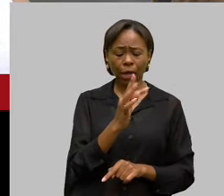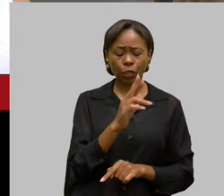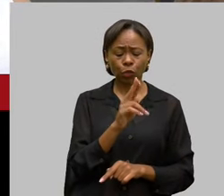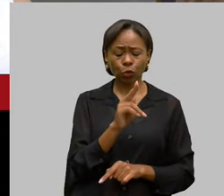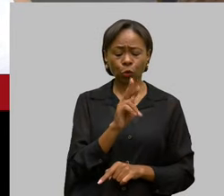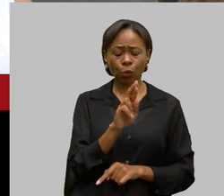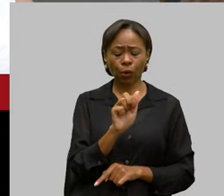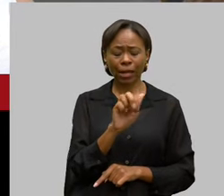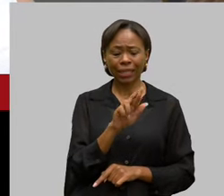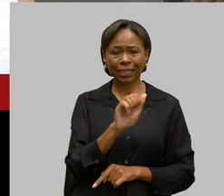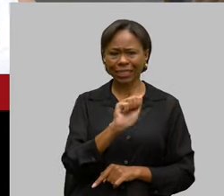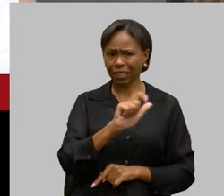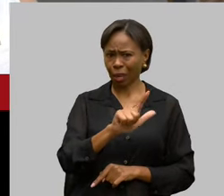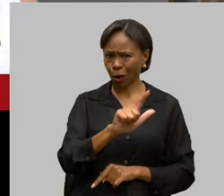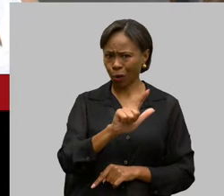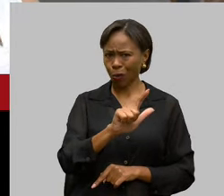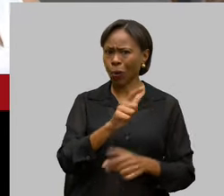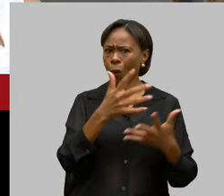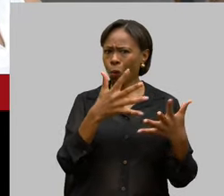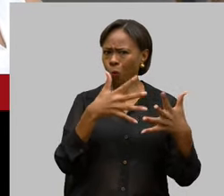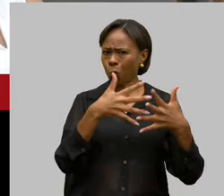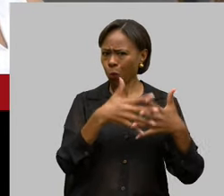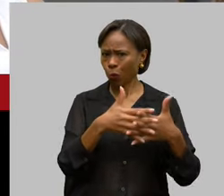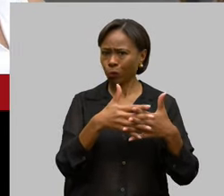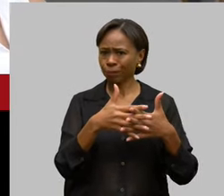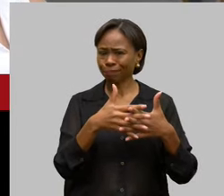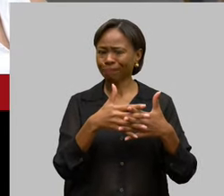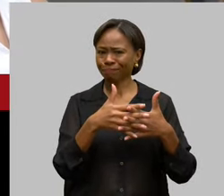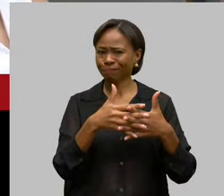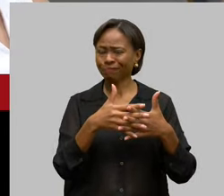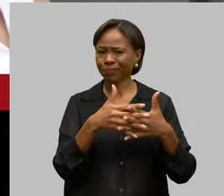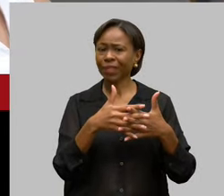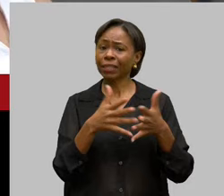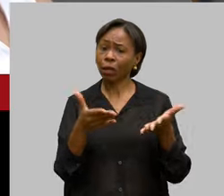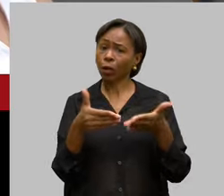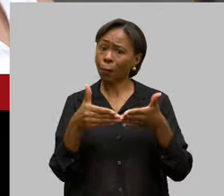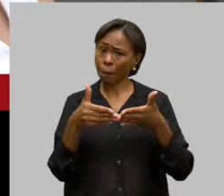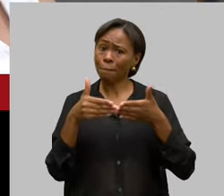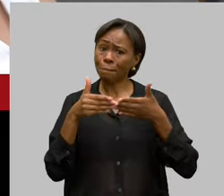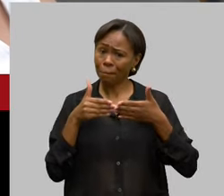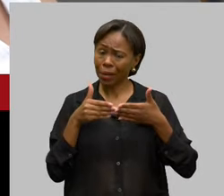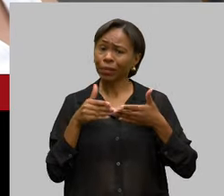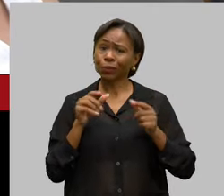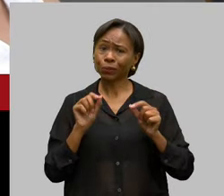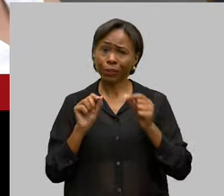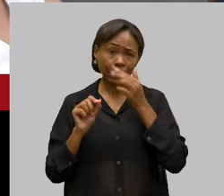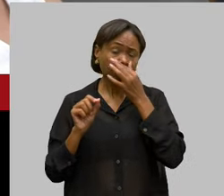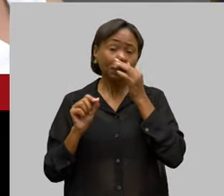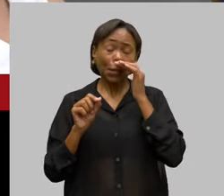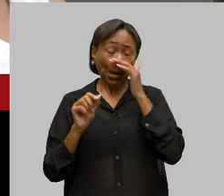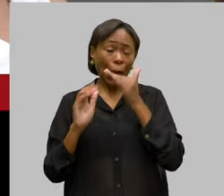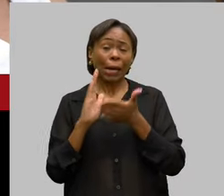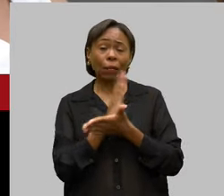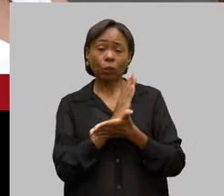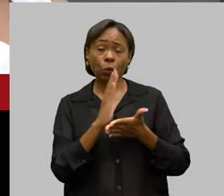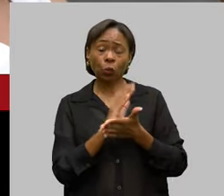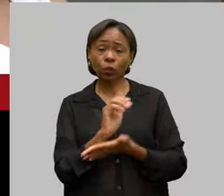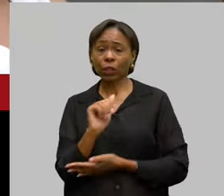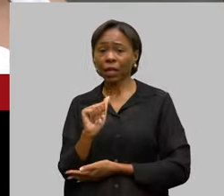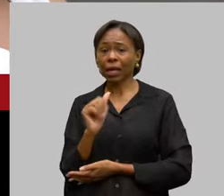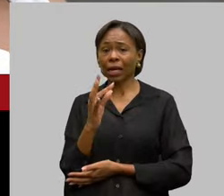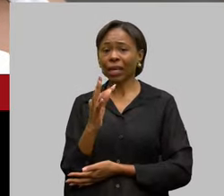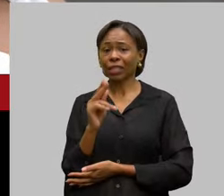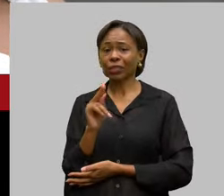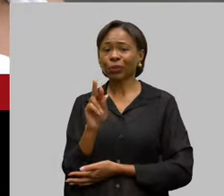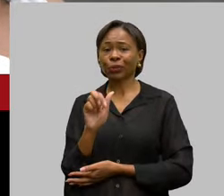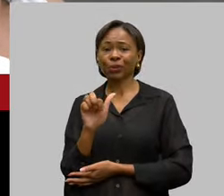eu acho sabe Rafael com toda e peço a devida vênia que até meus atuários divergem em relação a isto então o